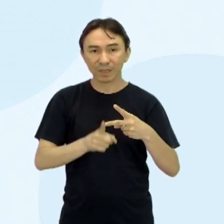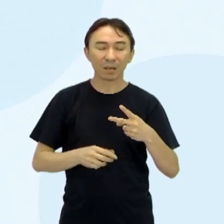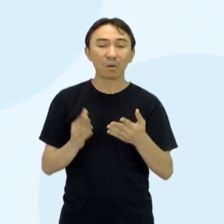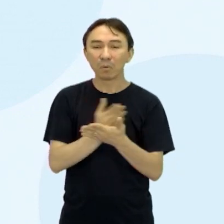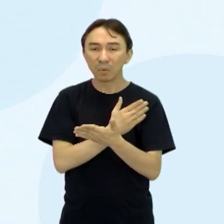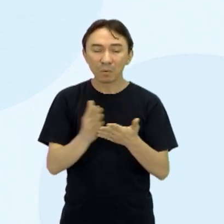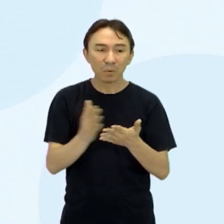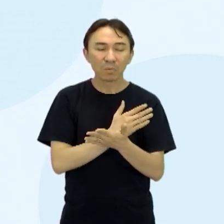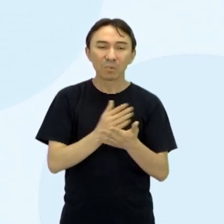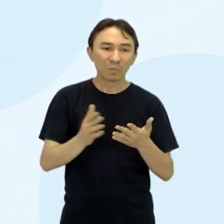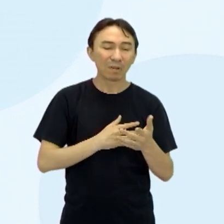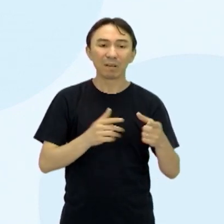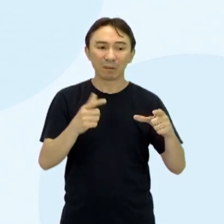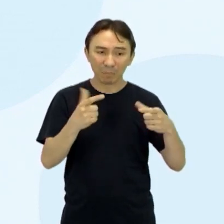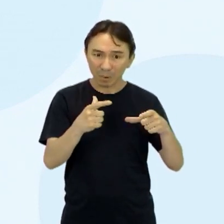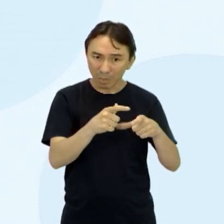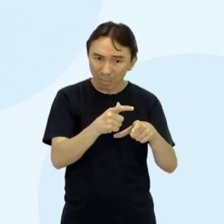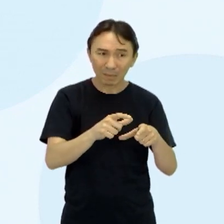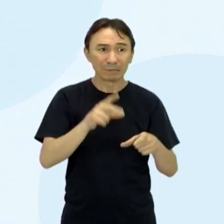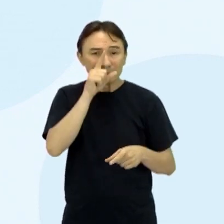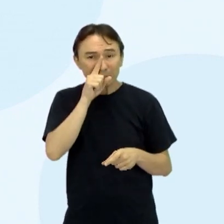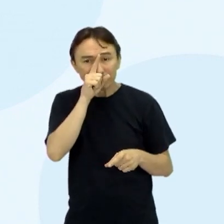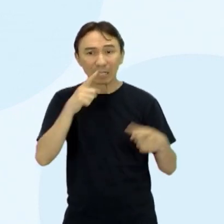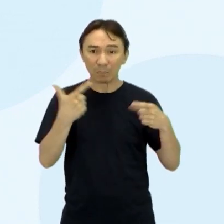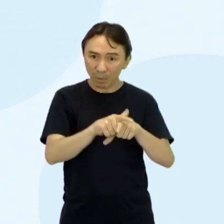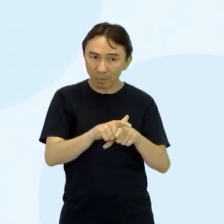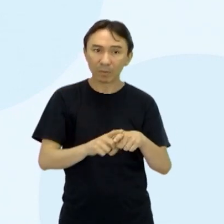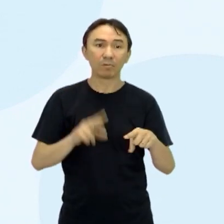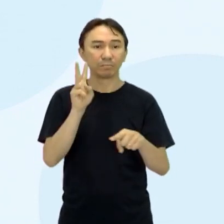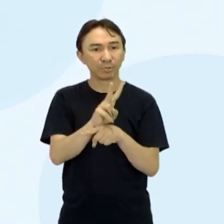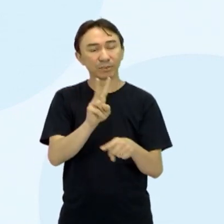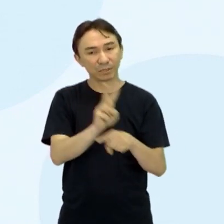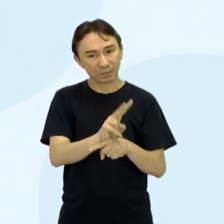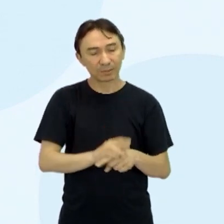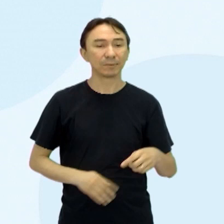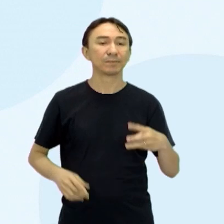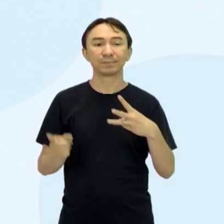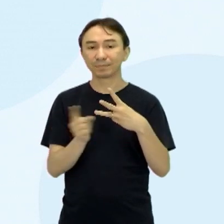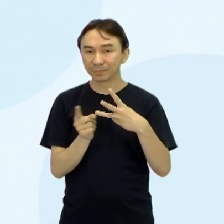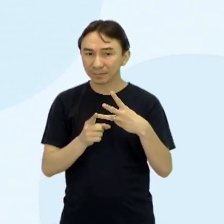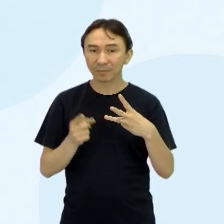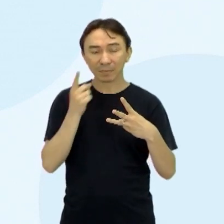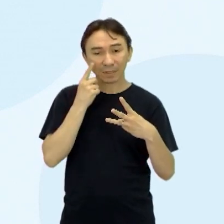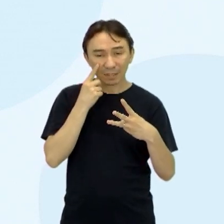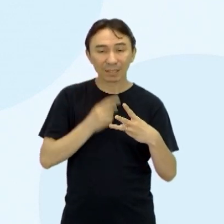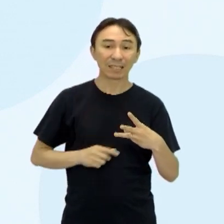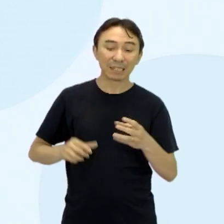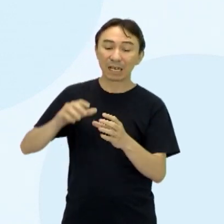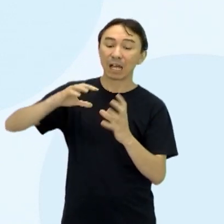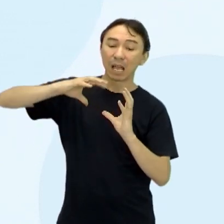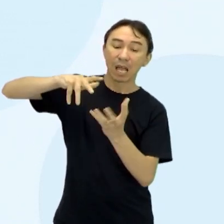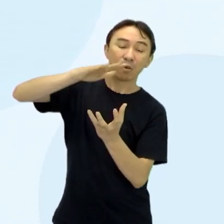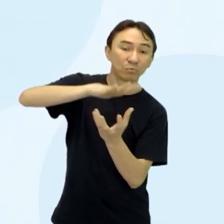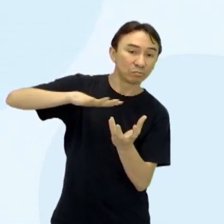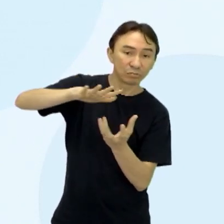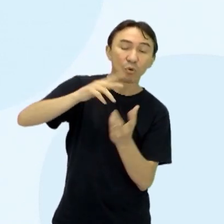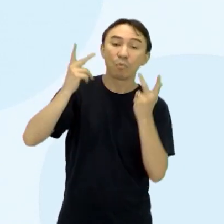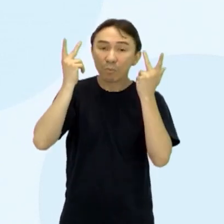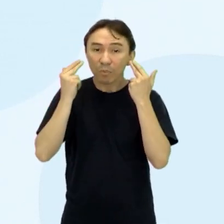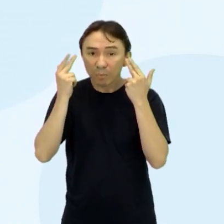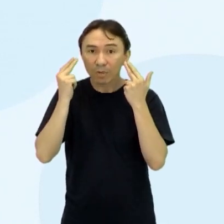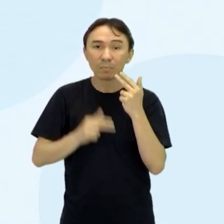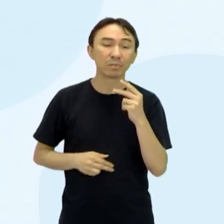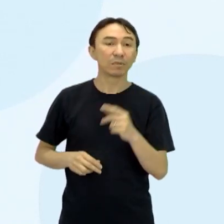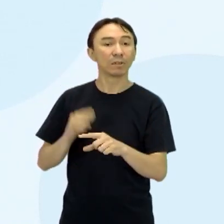aí no chat, contribuir para a preservação e a restauração da diversidade de ecossistemas naturais, promover